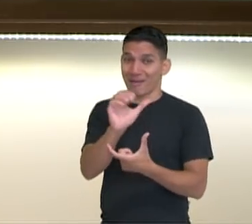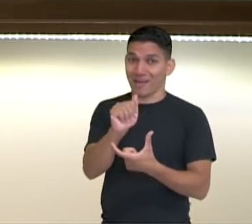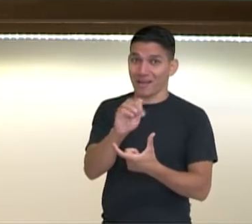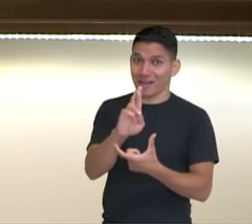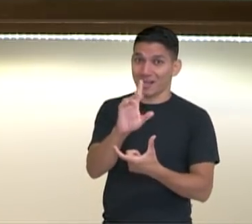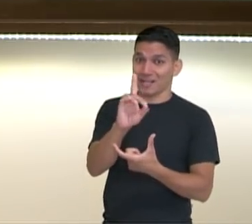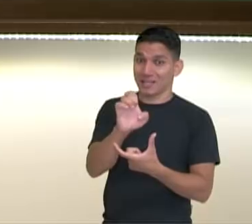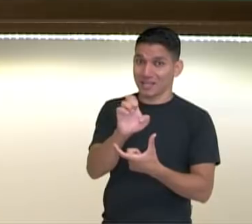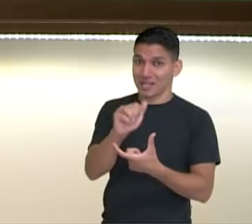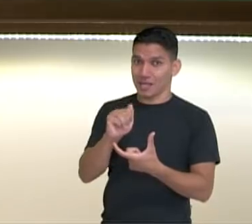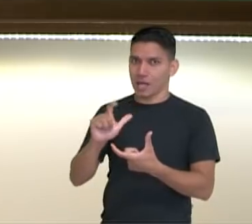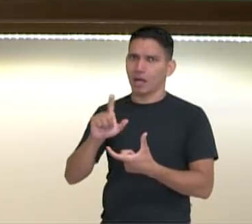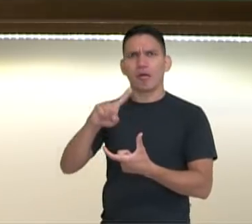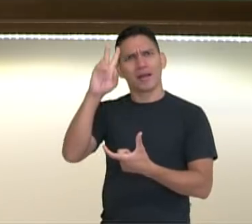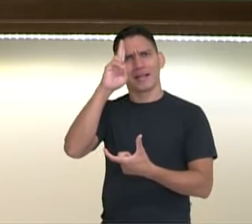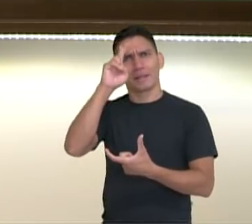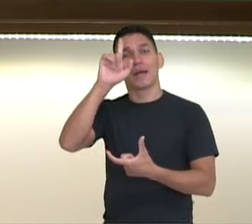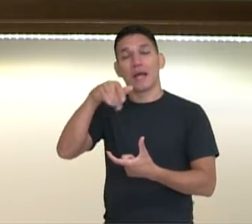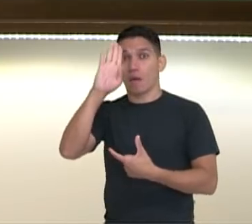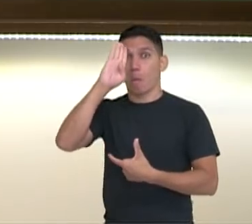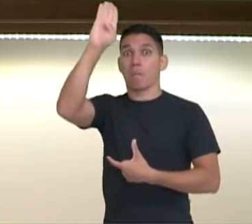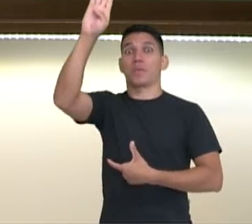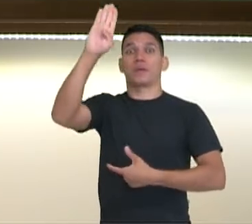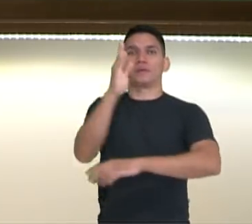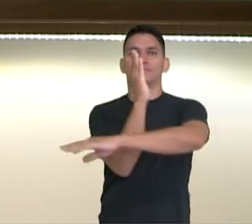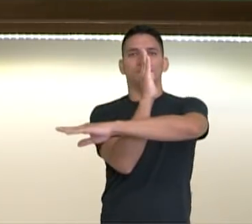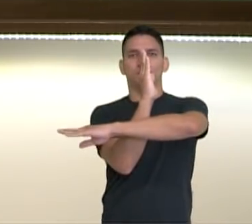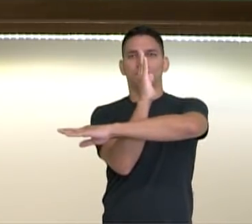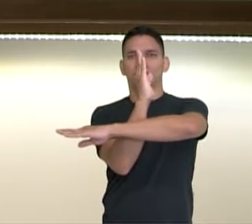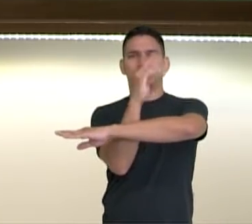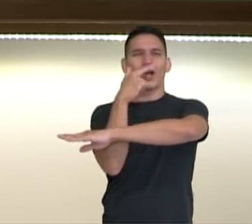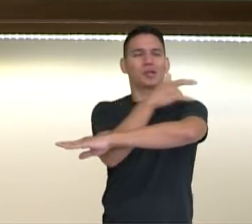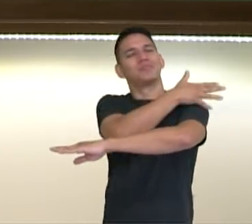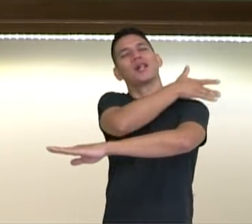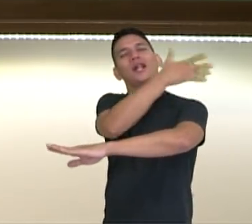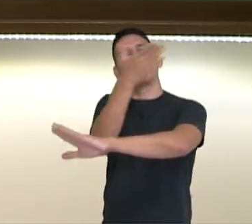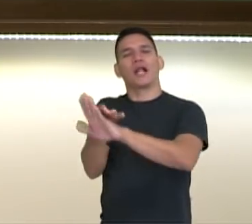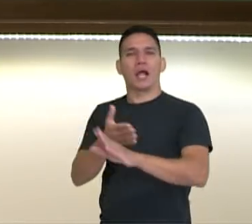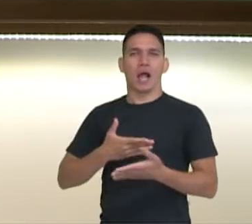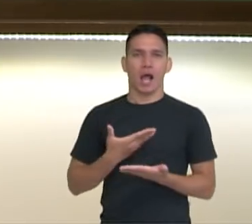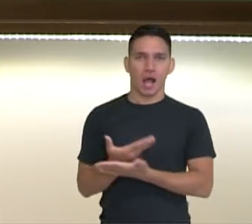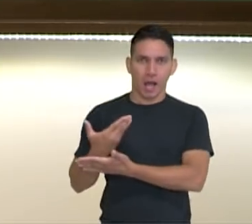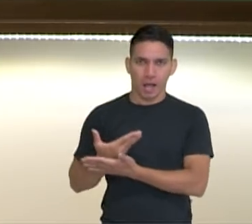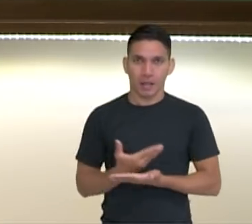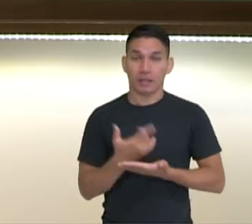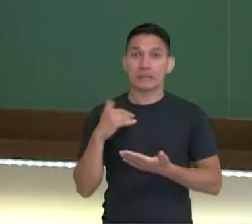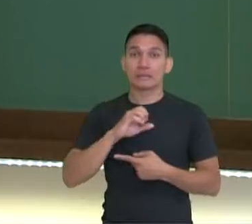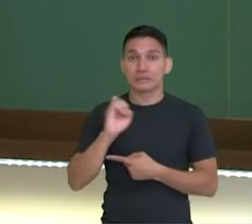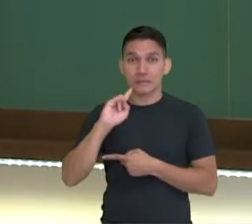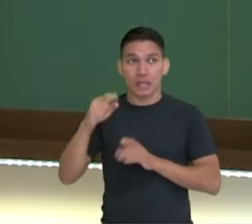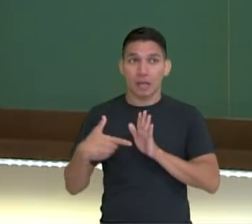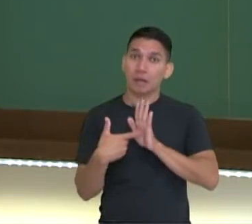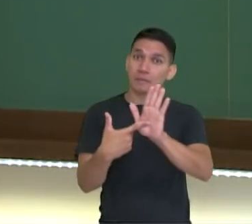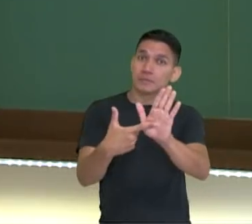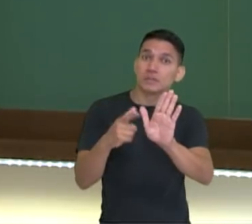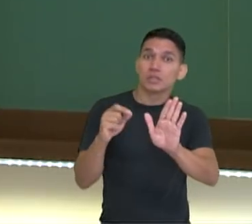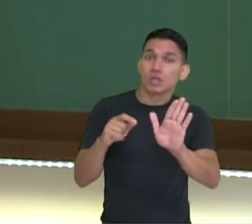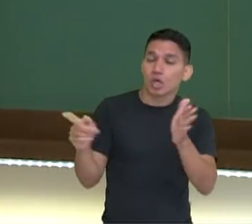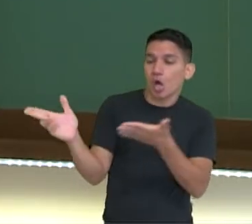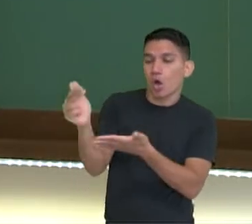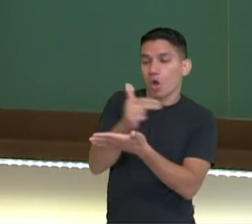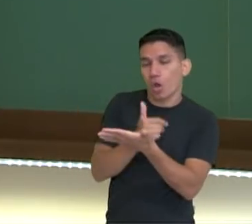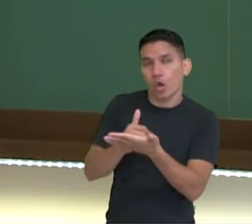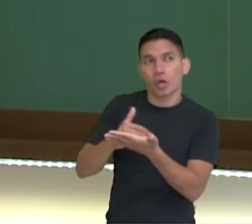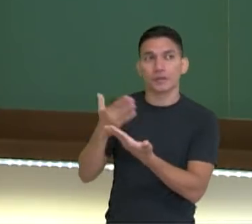pontos cardeais são aqueles 4 principais que a gente falou ao longo da nossa aula. Então, se for para a gente representar eles aqui na nossa rosa